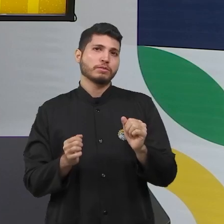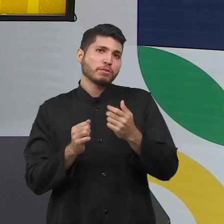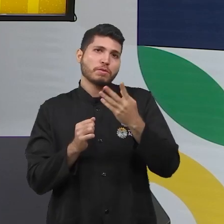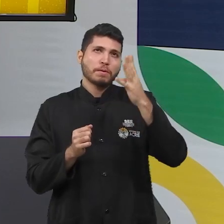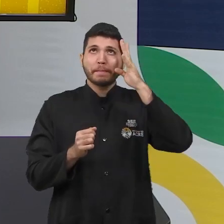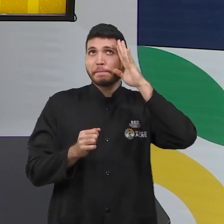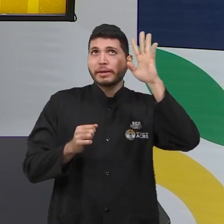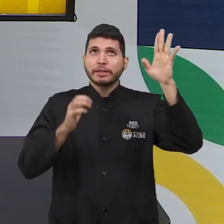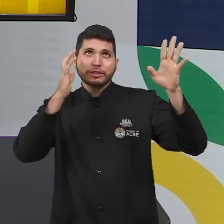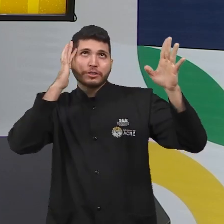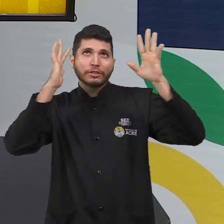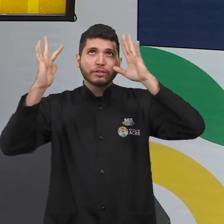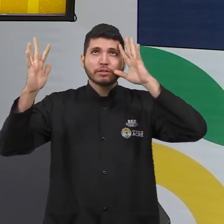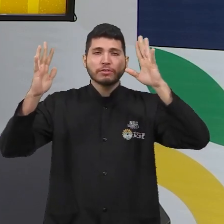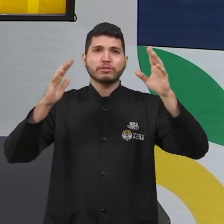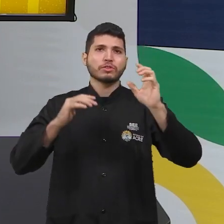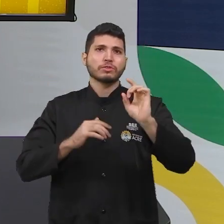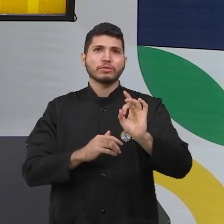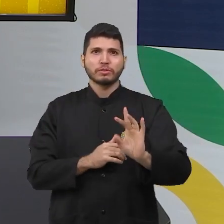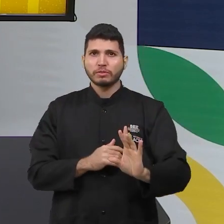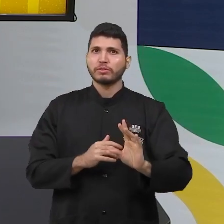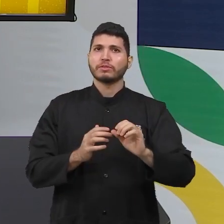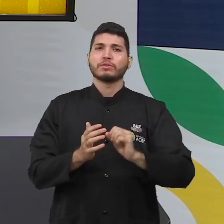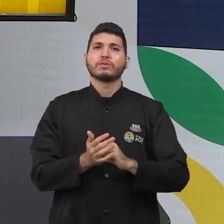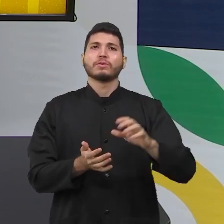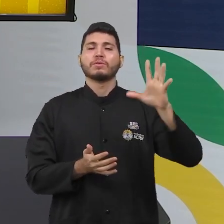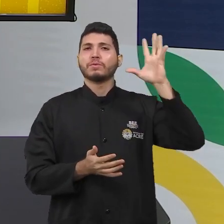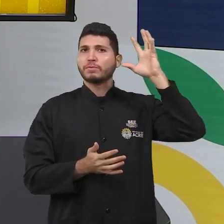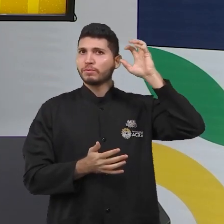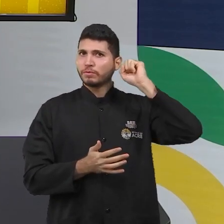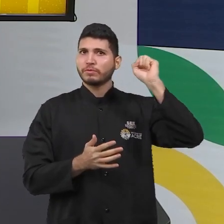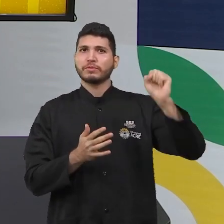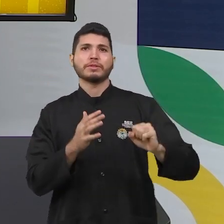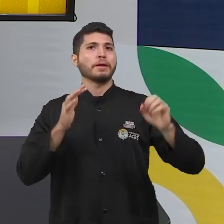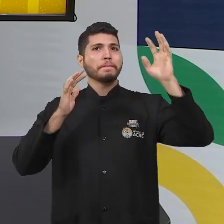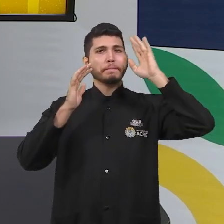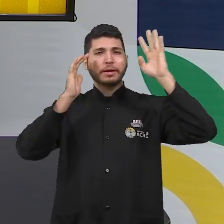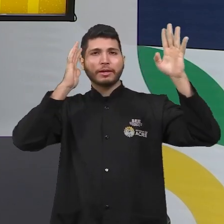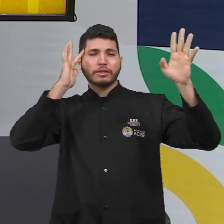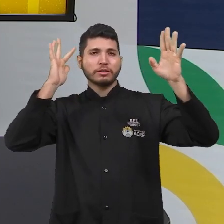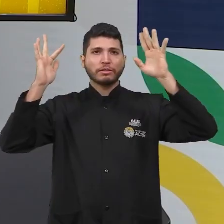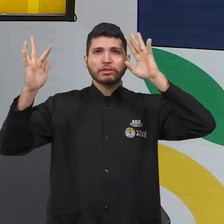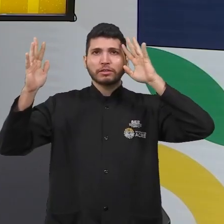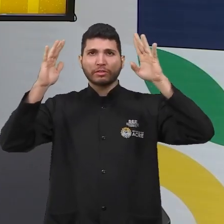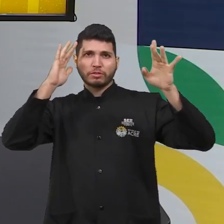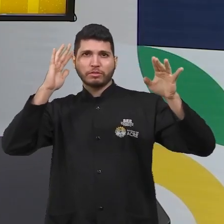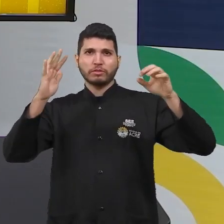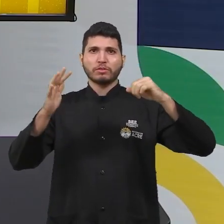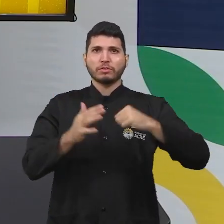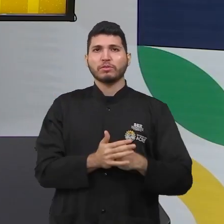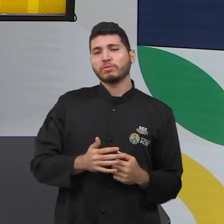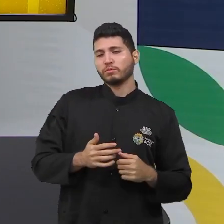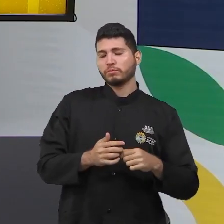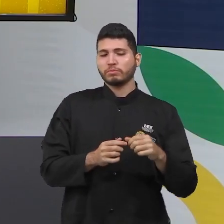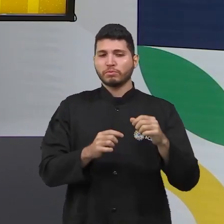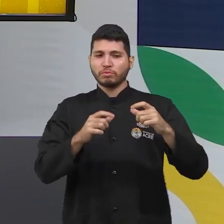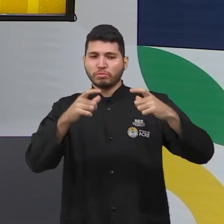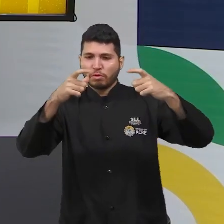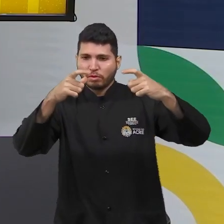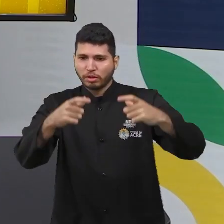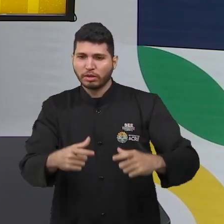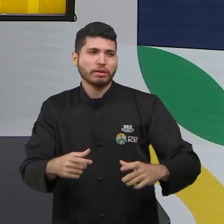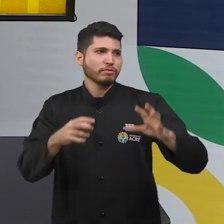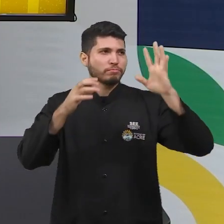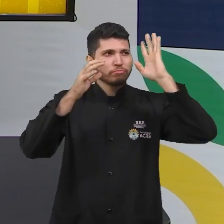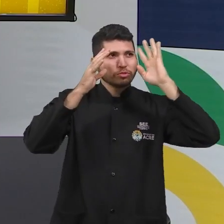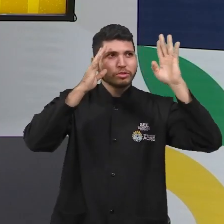imaginária, a qual o ouvinte ia construir ali no seu imaginário como que era aquele cenário, onde que eles estavam, né? Como que